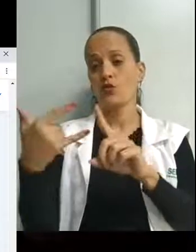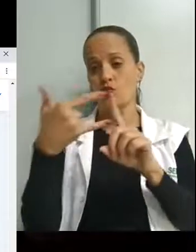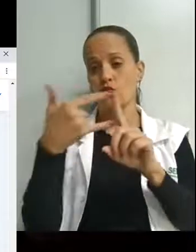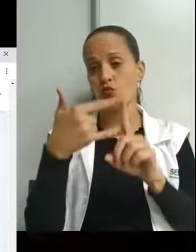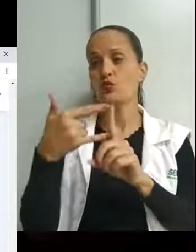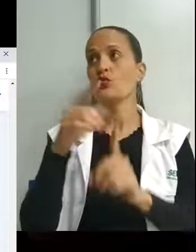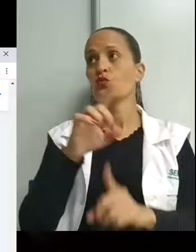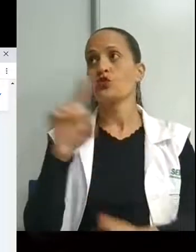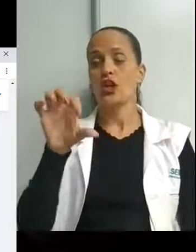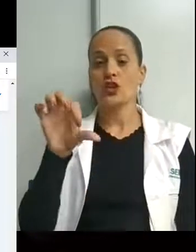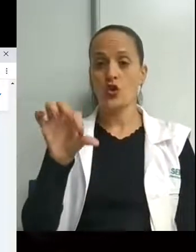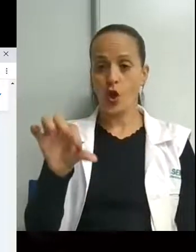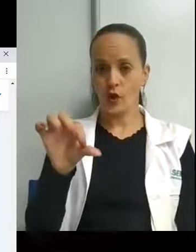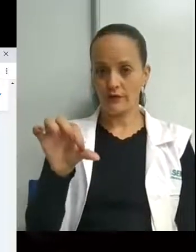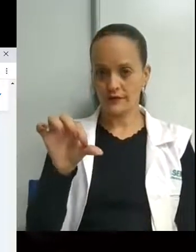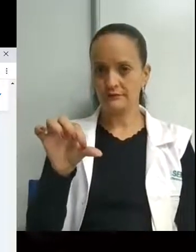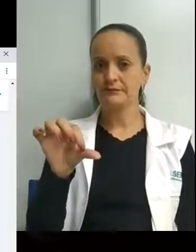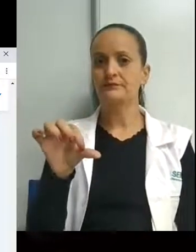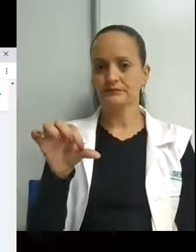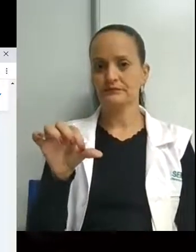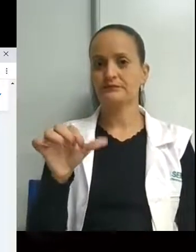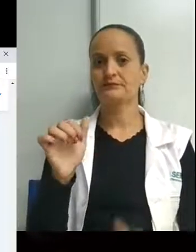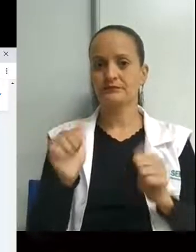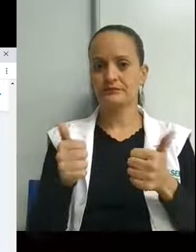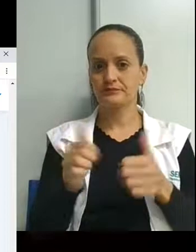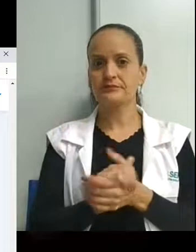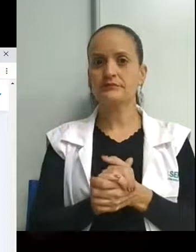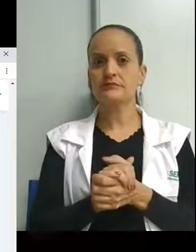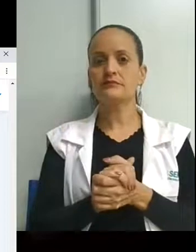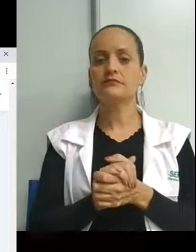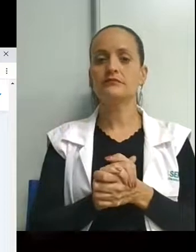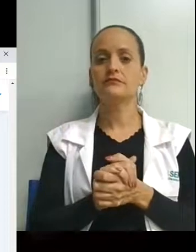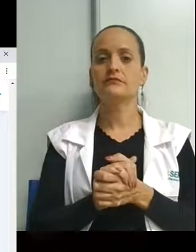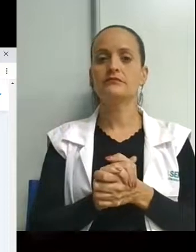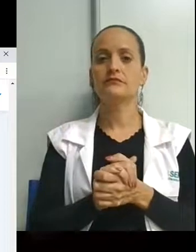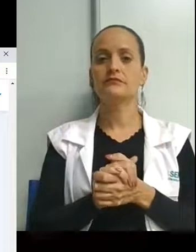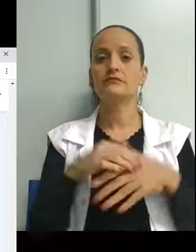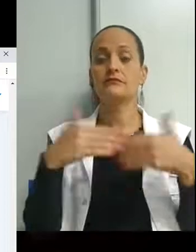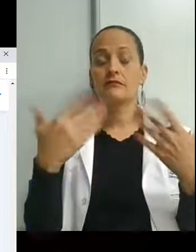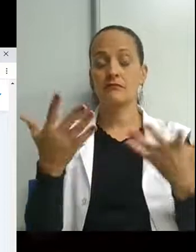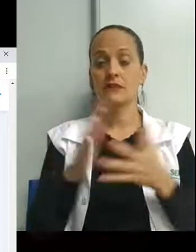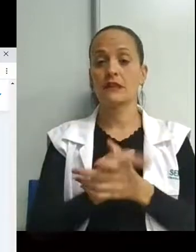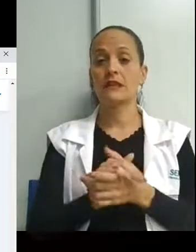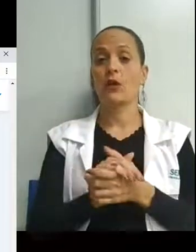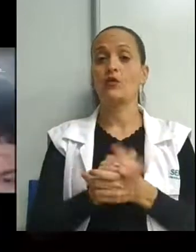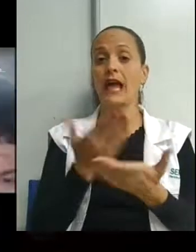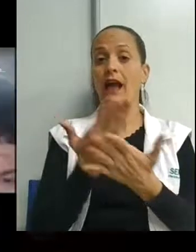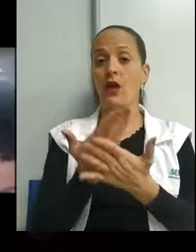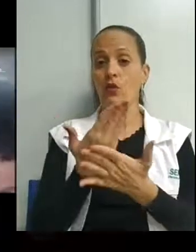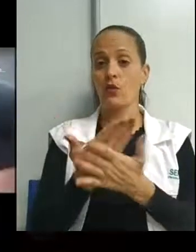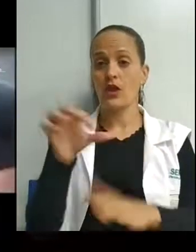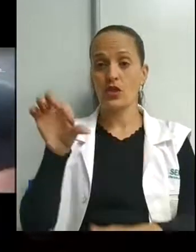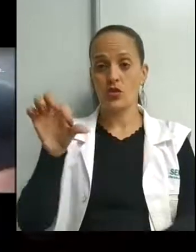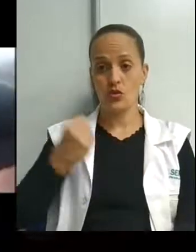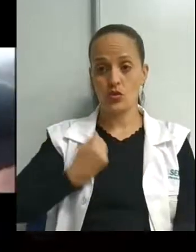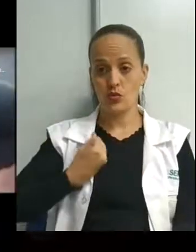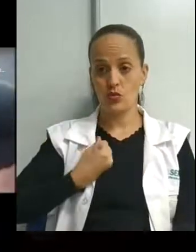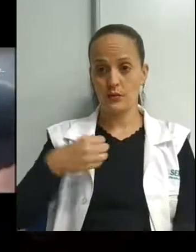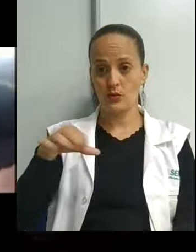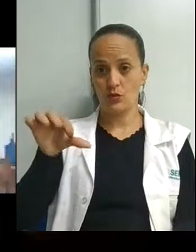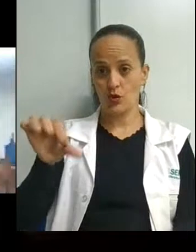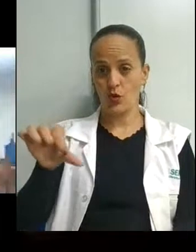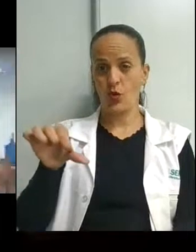8, na web do dia, na web 8, né? Então, aqui na web 9, eu vou mostrar aqui para vocês também.